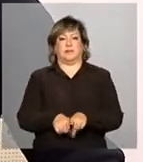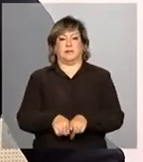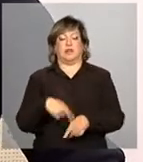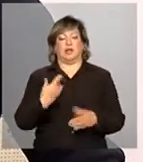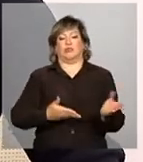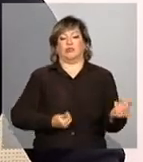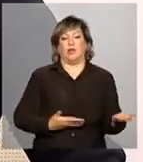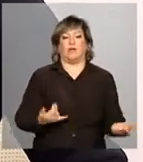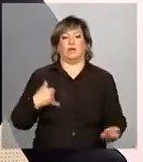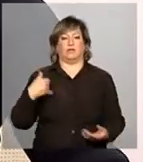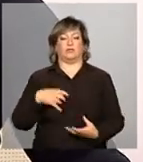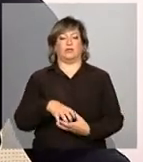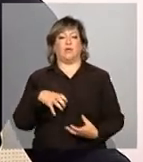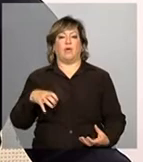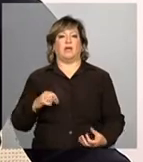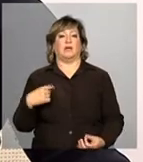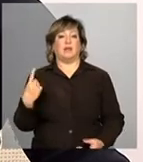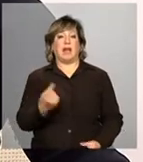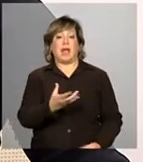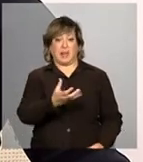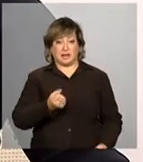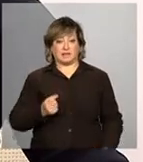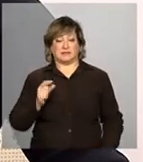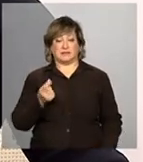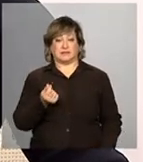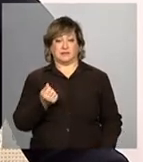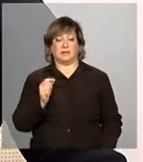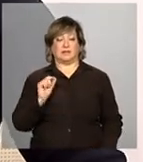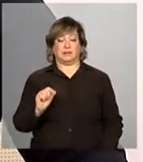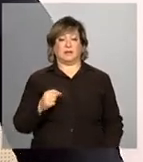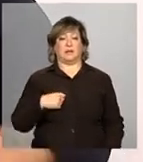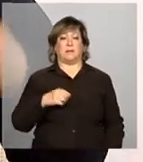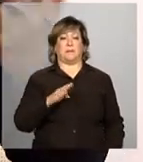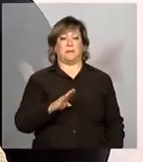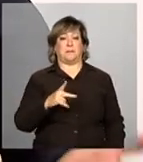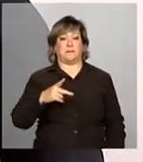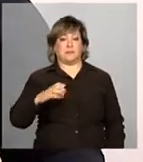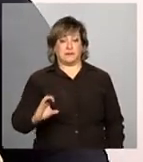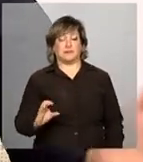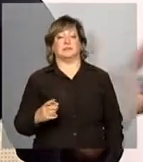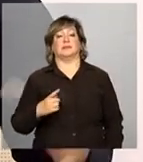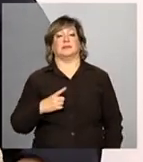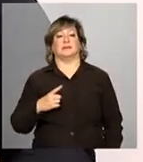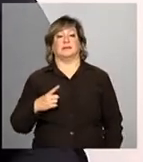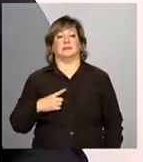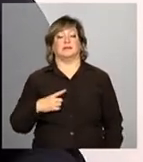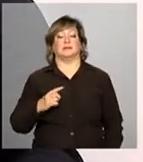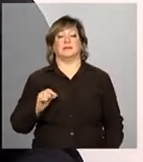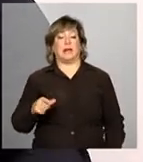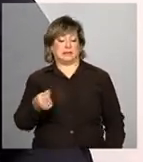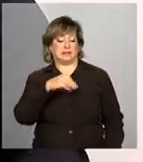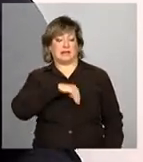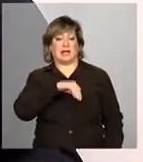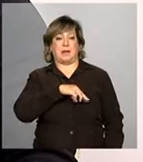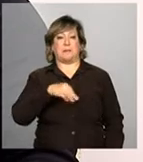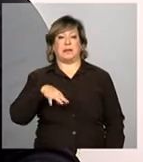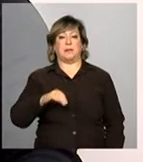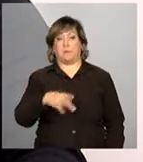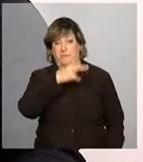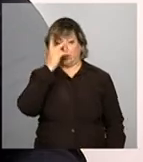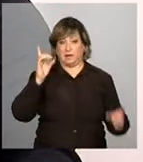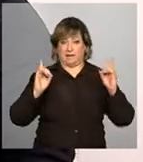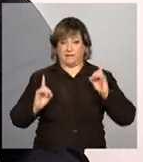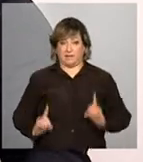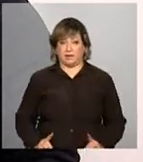jovens e idosos e que recebe o benefício de prestação continuada que é o salário mínimo é que a pessoa com